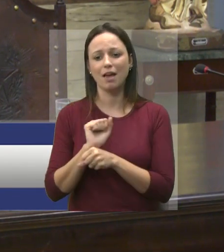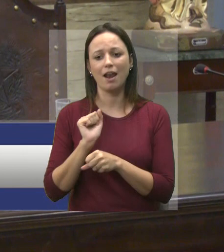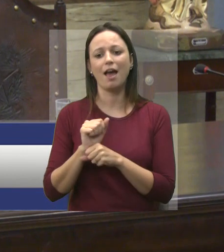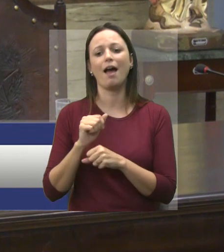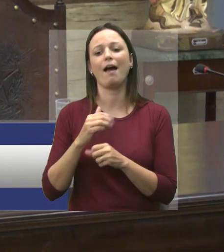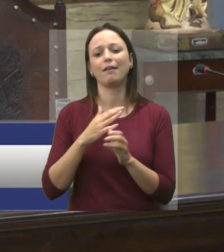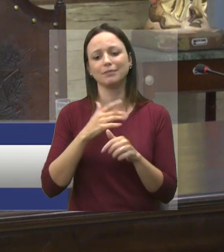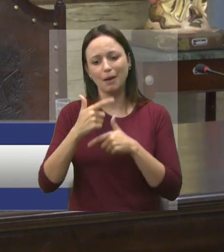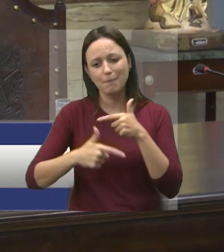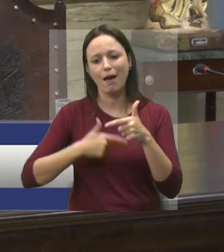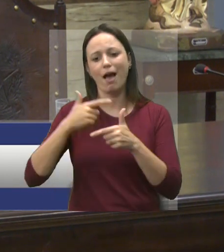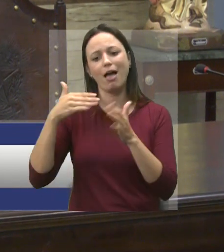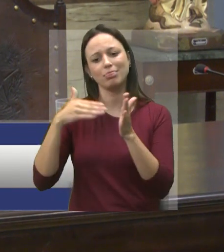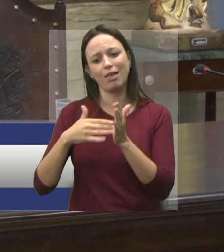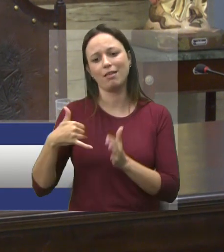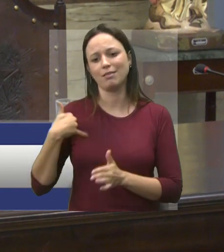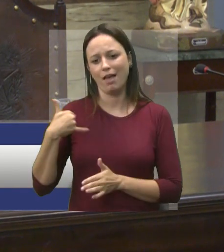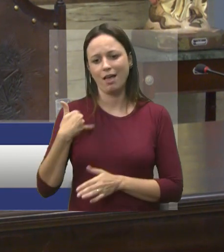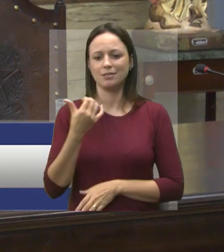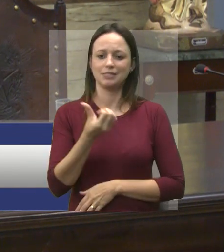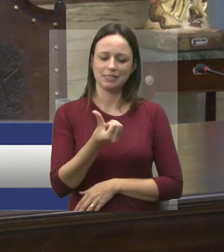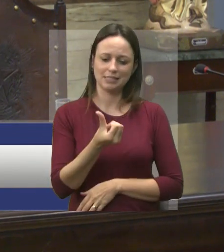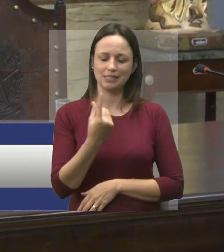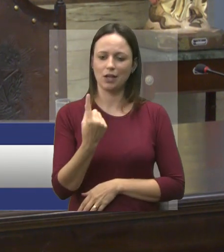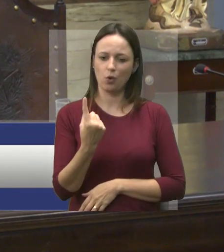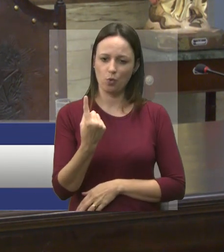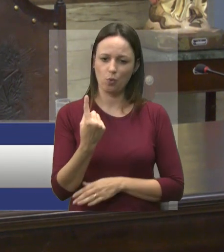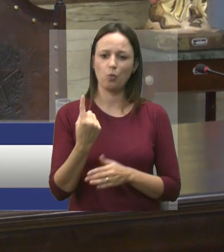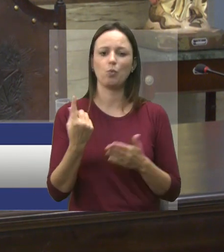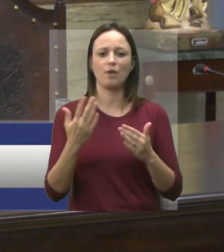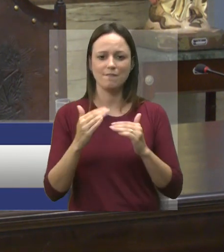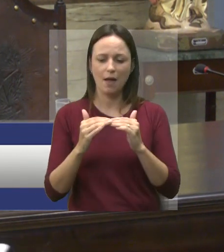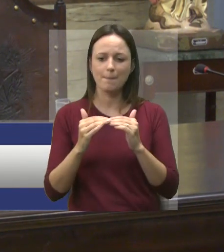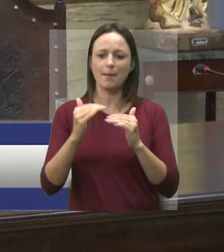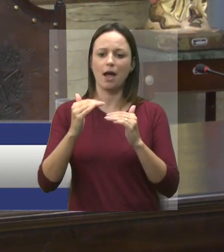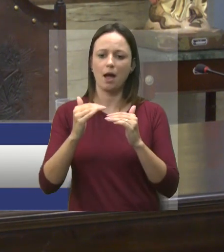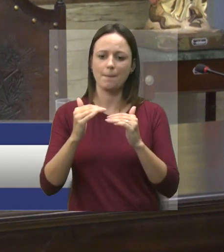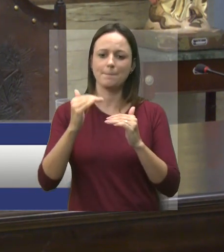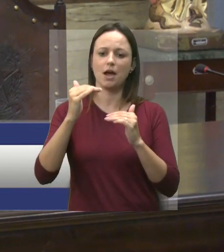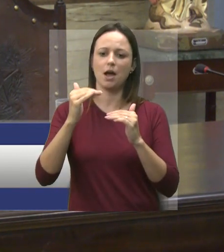hoje é 61 e vai aumentando gradativamente até chegar a